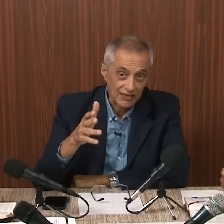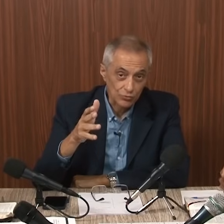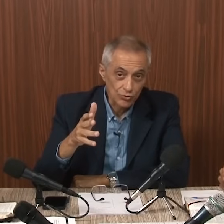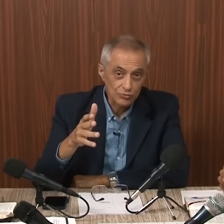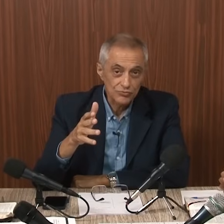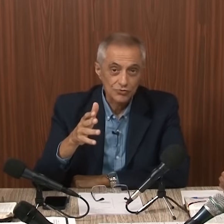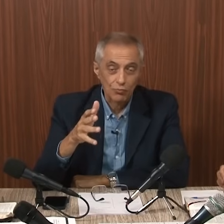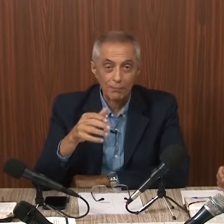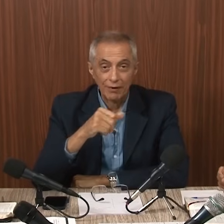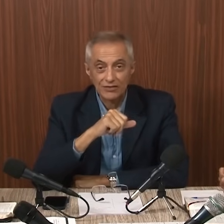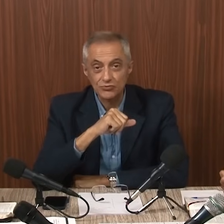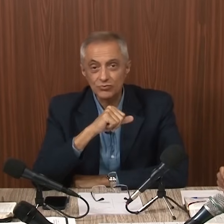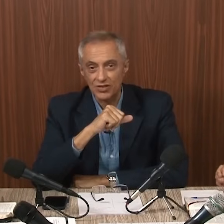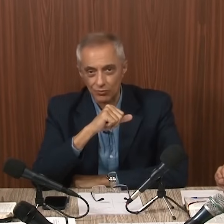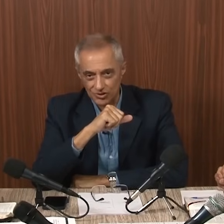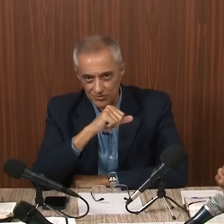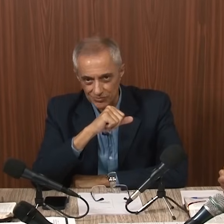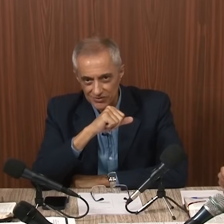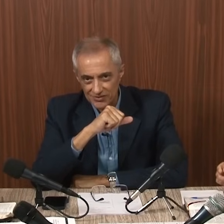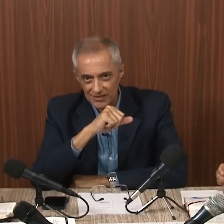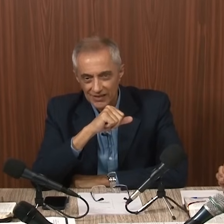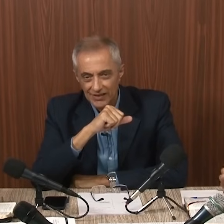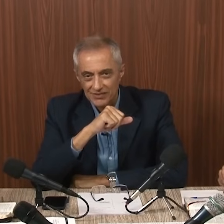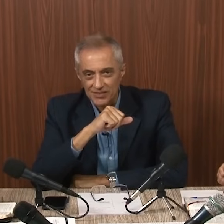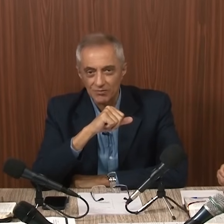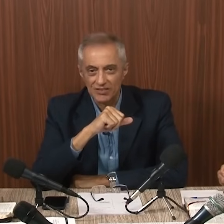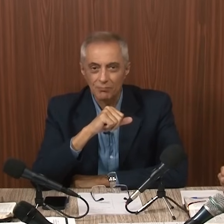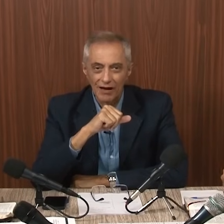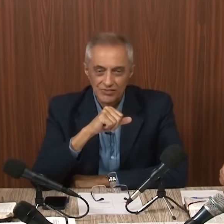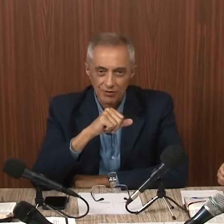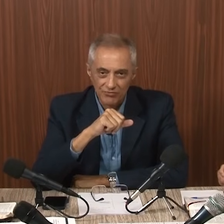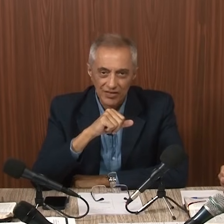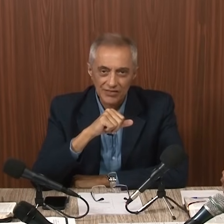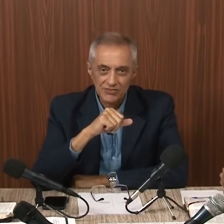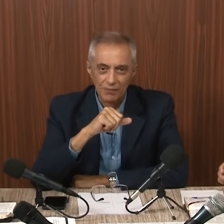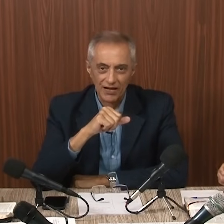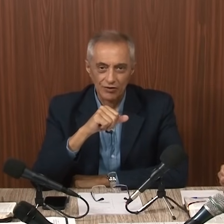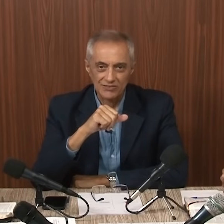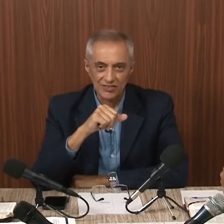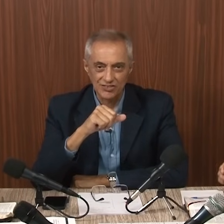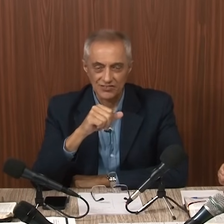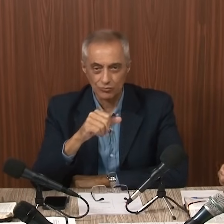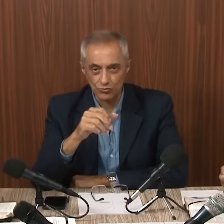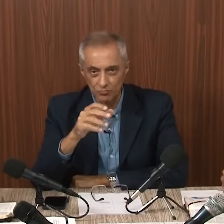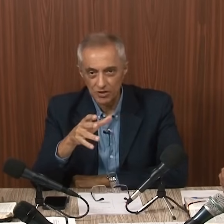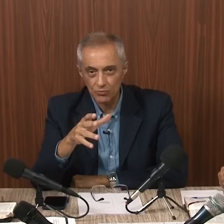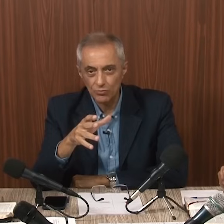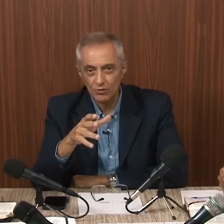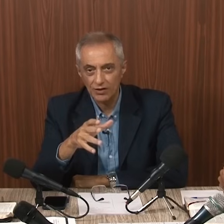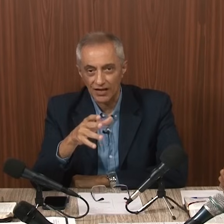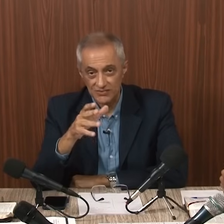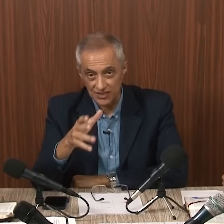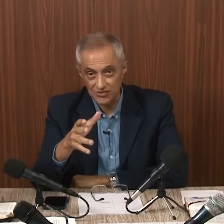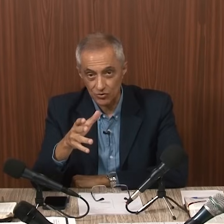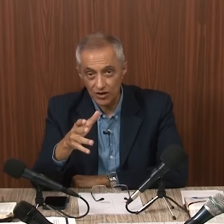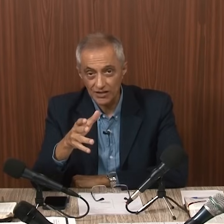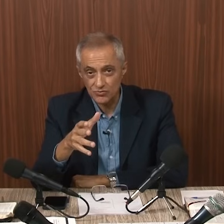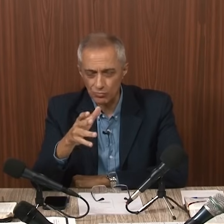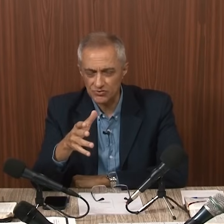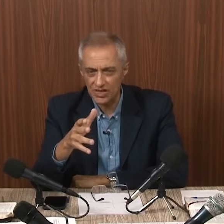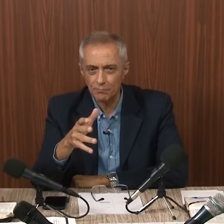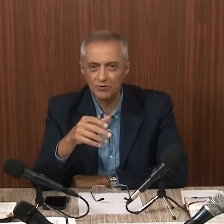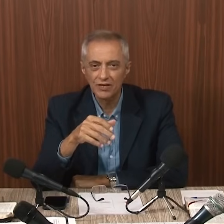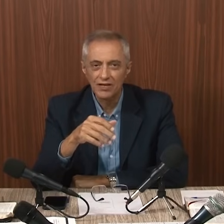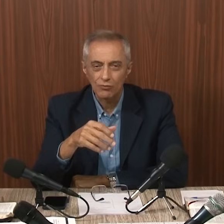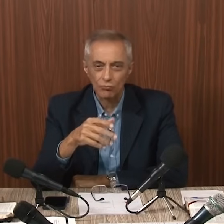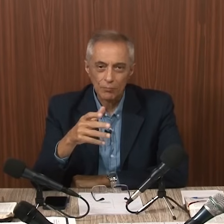Nós queremos saudar a todos com a paz do Senhor Jesus. Estamos aqui mais uma vez para a nossa edição de domingo, às 15 horas,